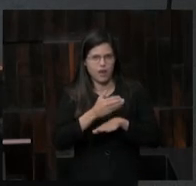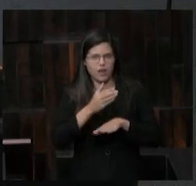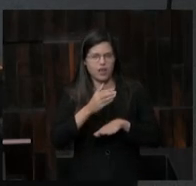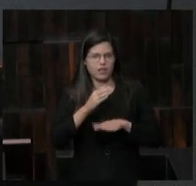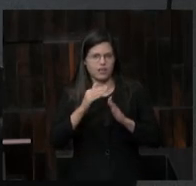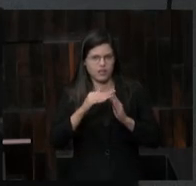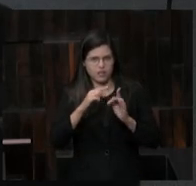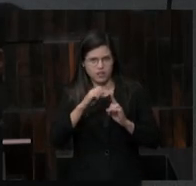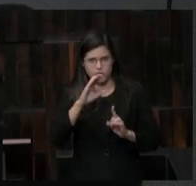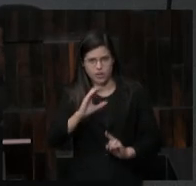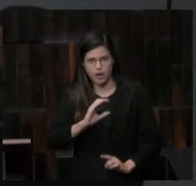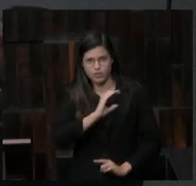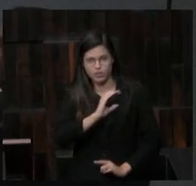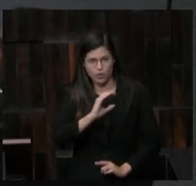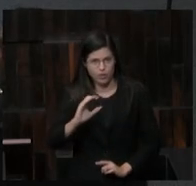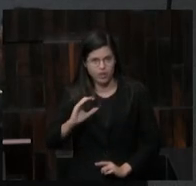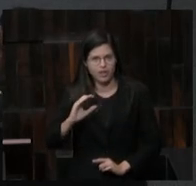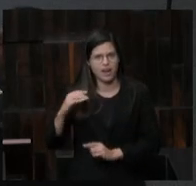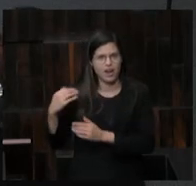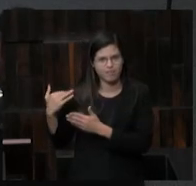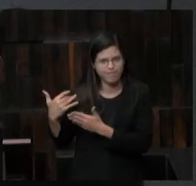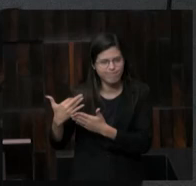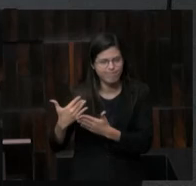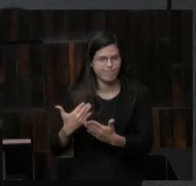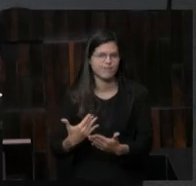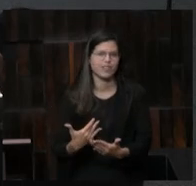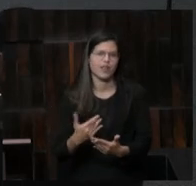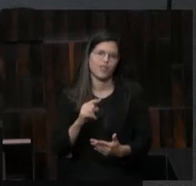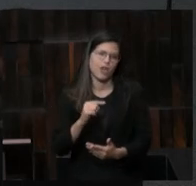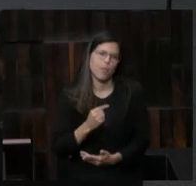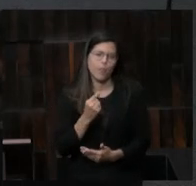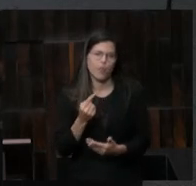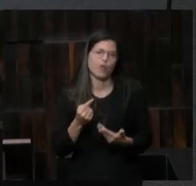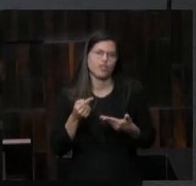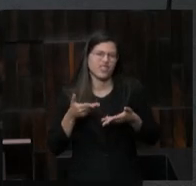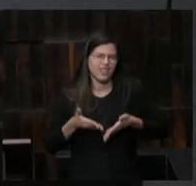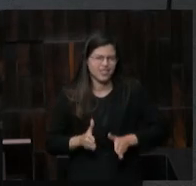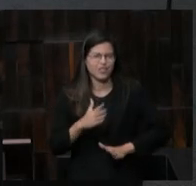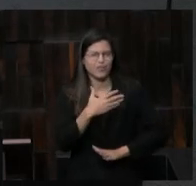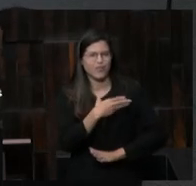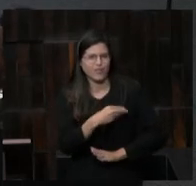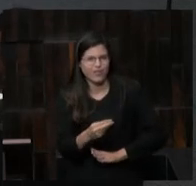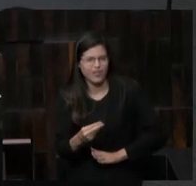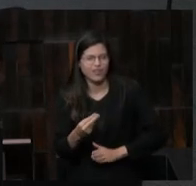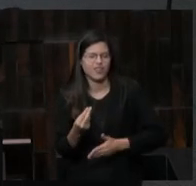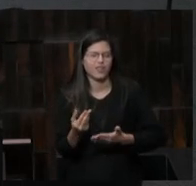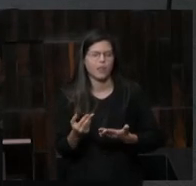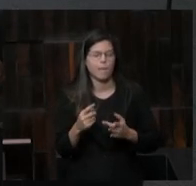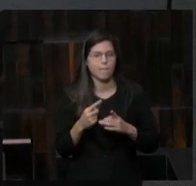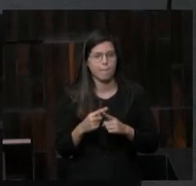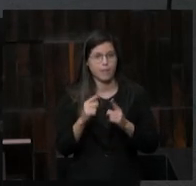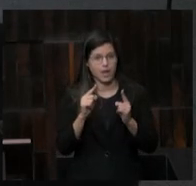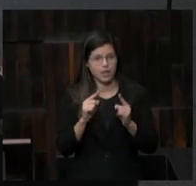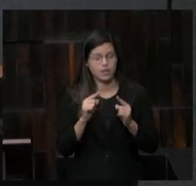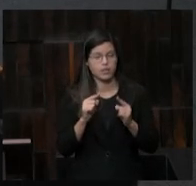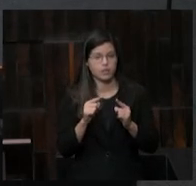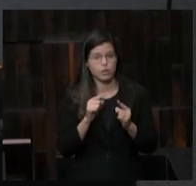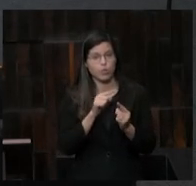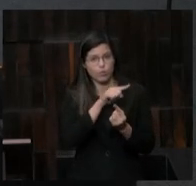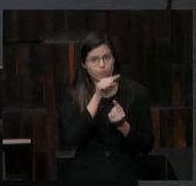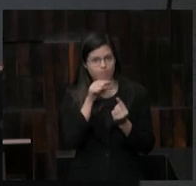Depois, né, a gente vai, a vida vai, vem os filhos, vieram os filhos, mas é uma missão